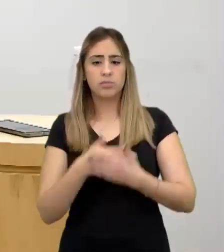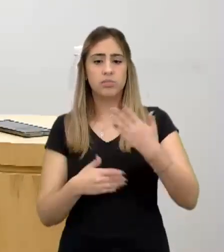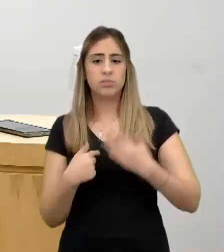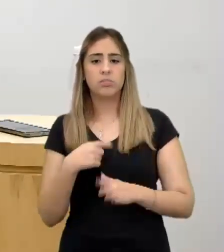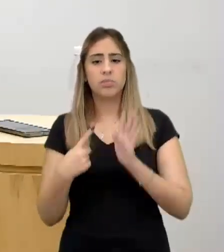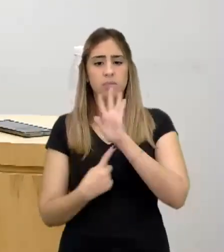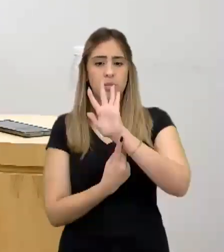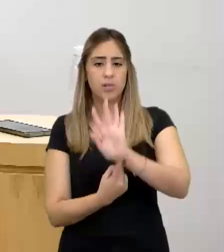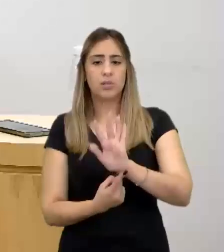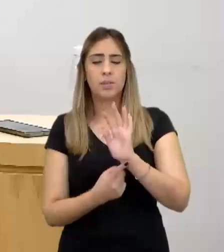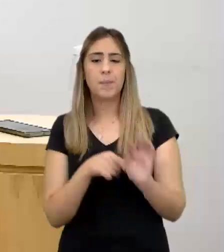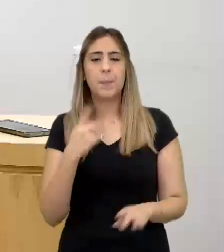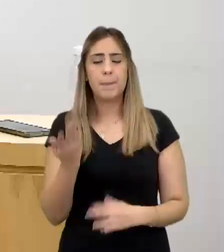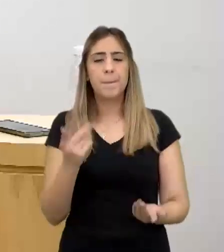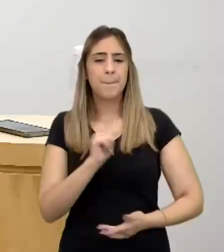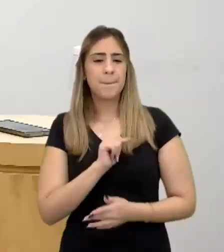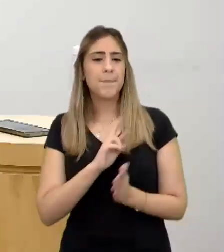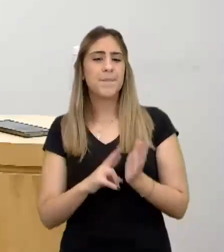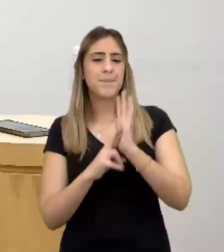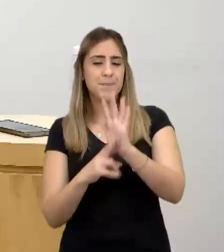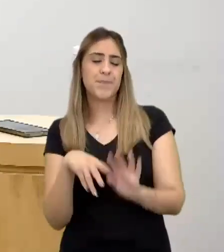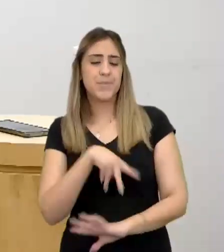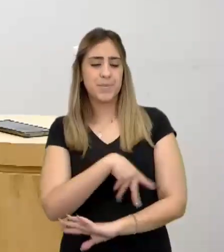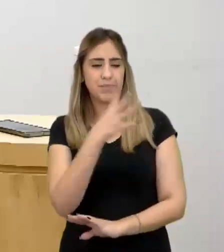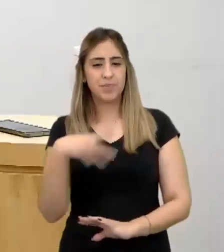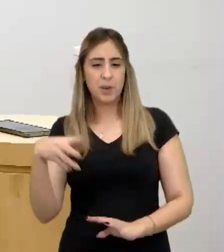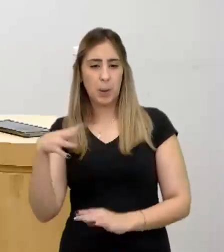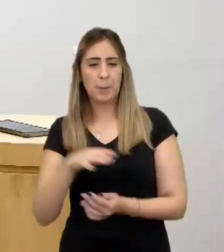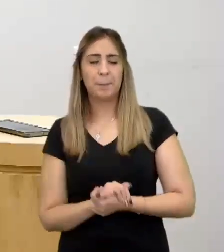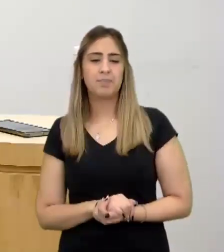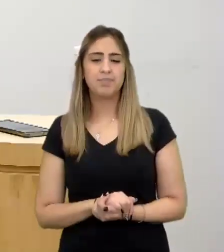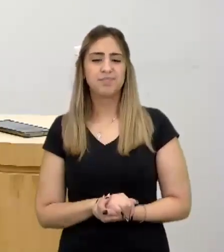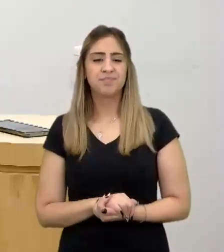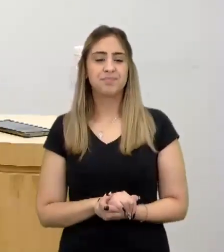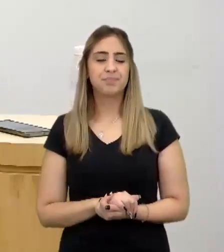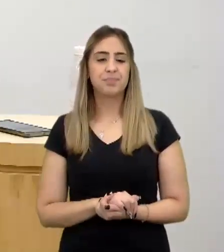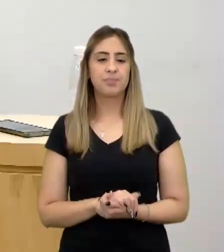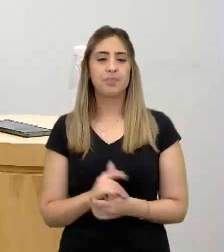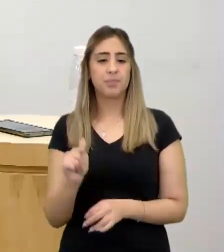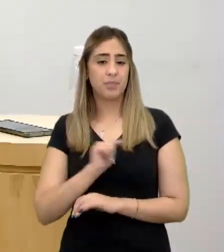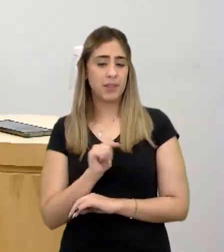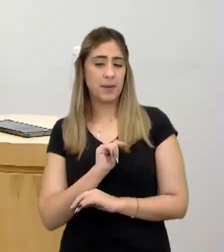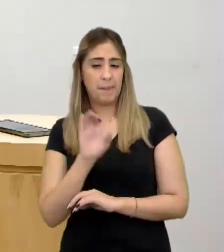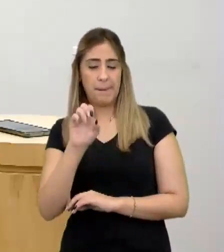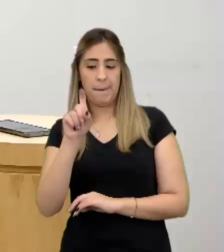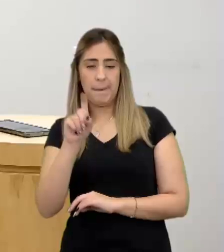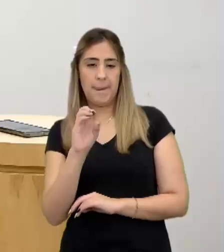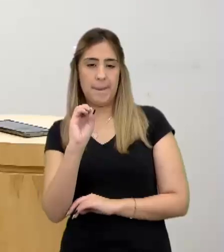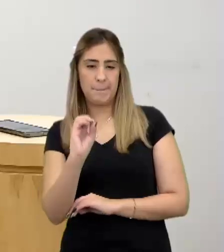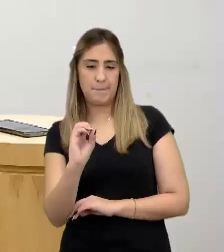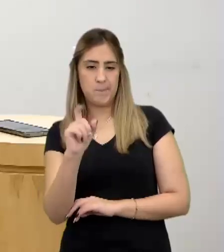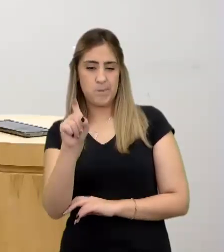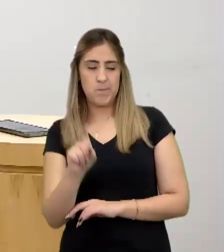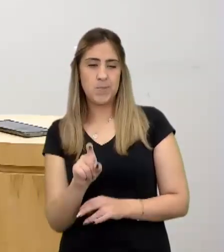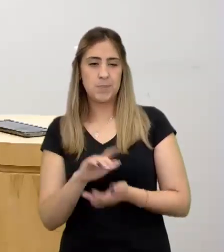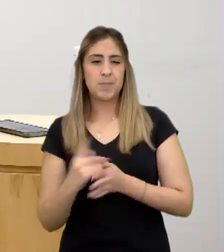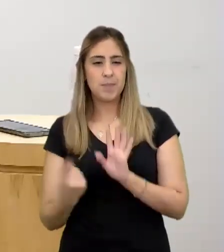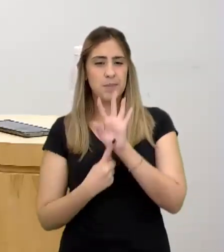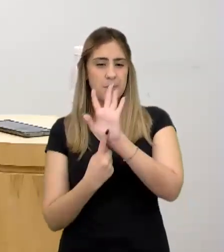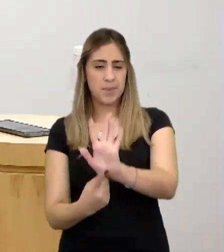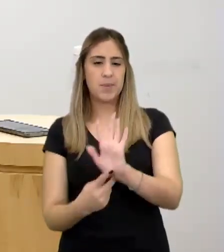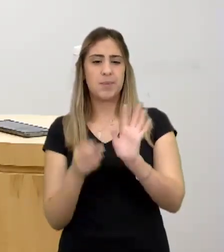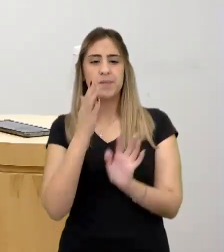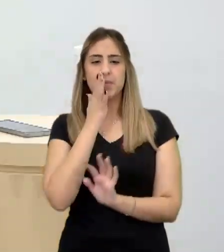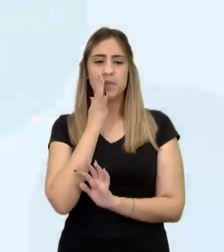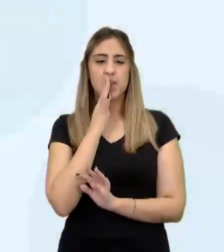periódicas. Então a gente tem a representação gráfica lá no plano cartesiano. Então a gente tem o eixo x, onde a gente marca esses arcos em